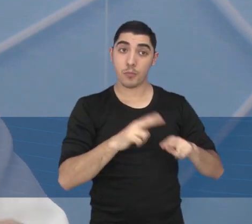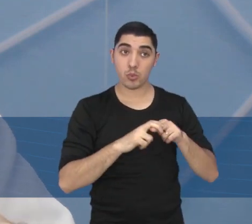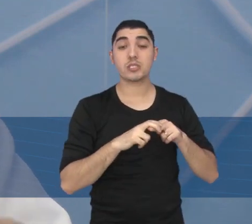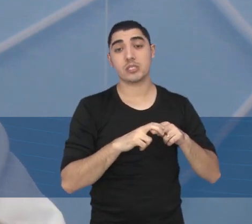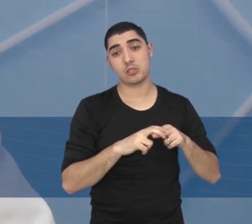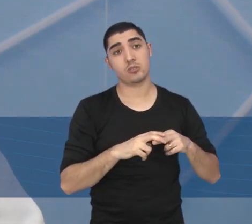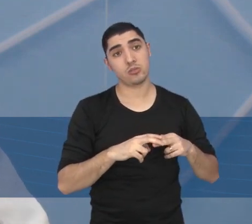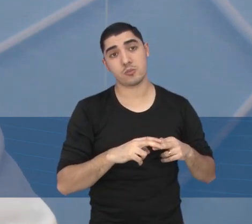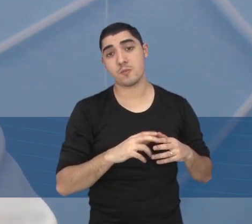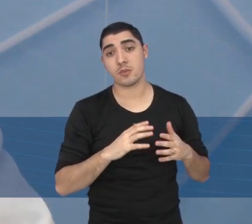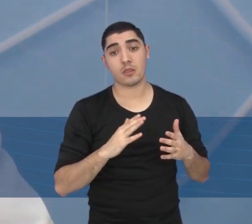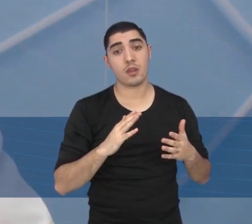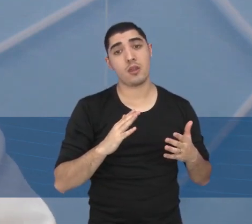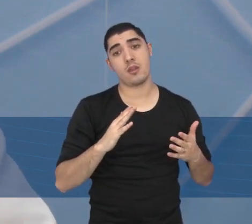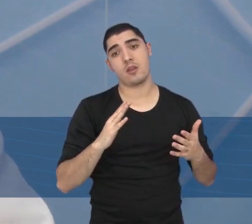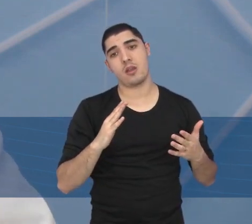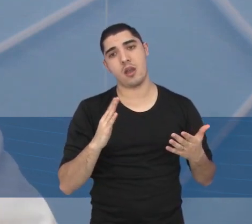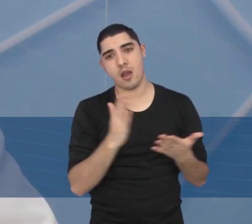divulgam,